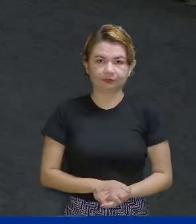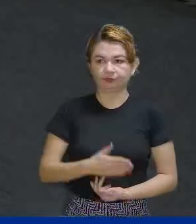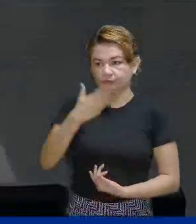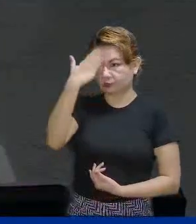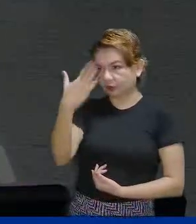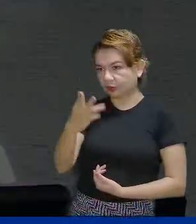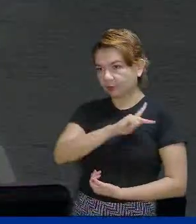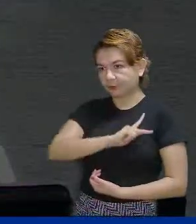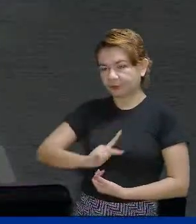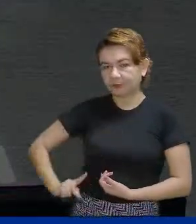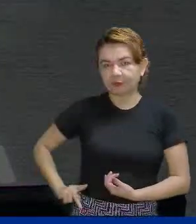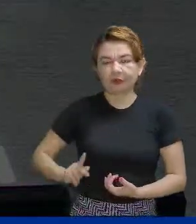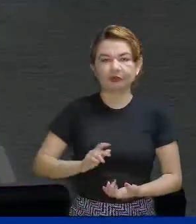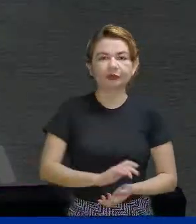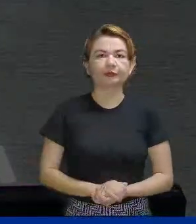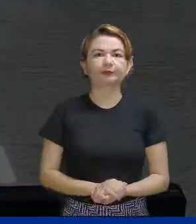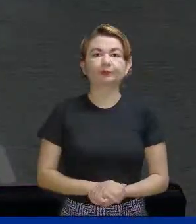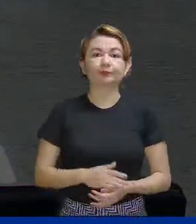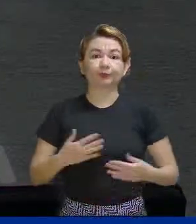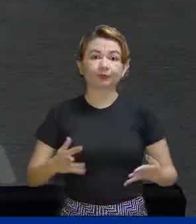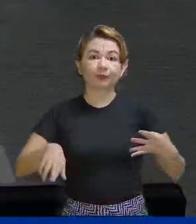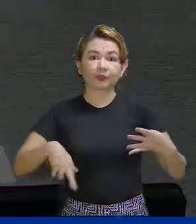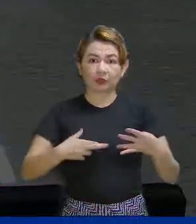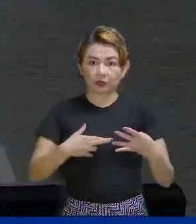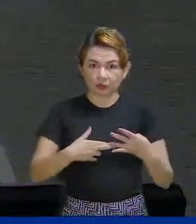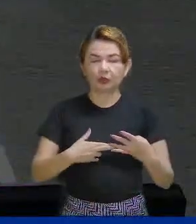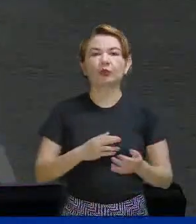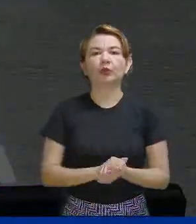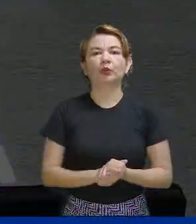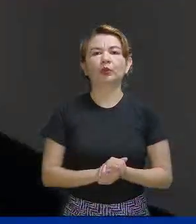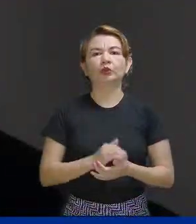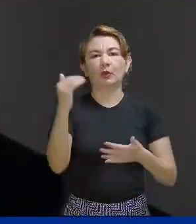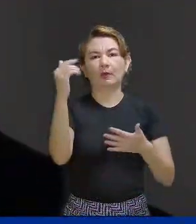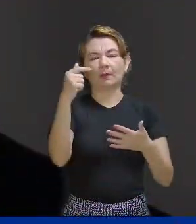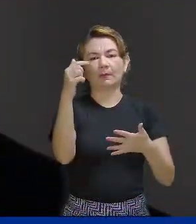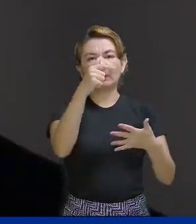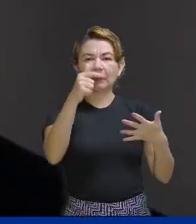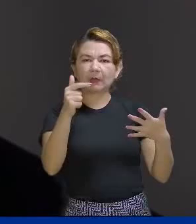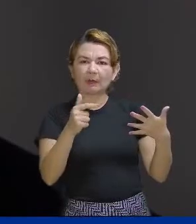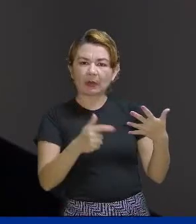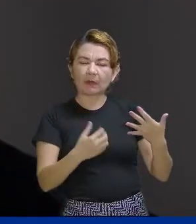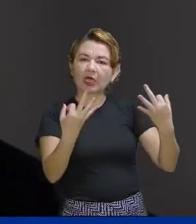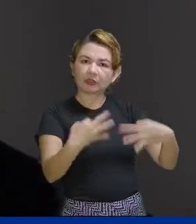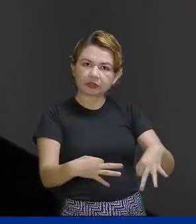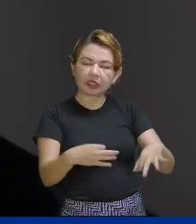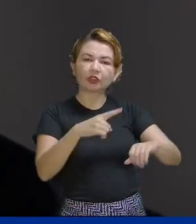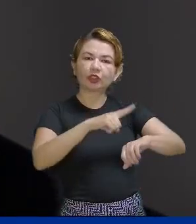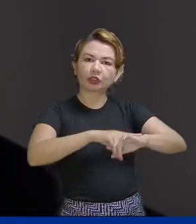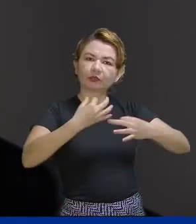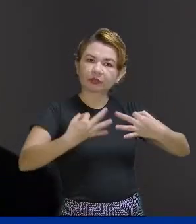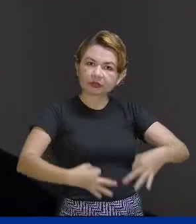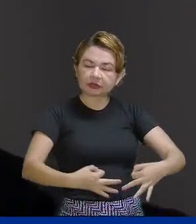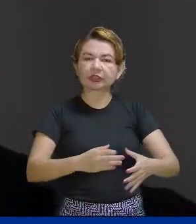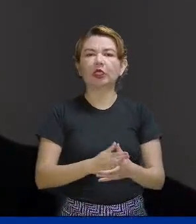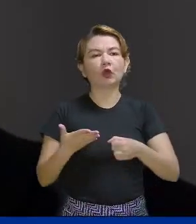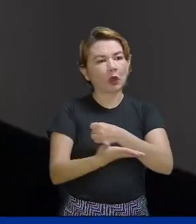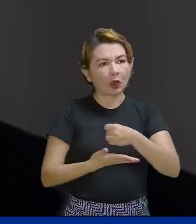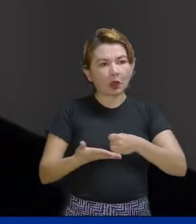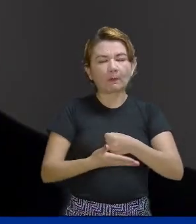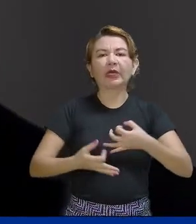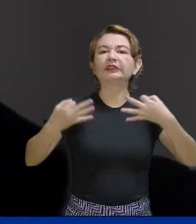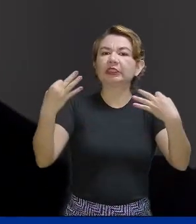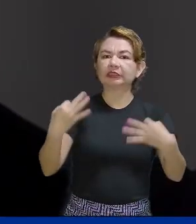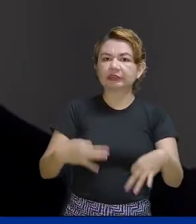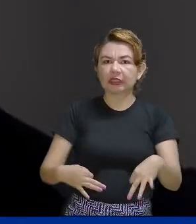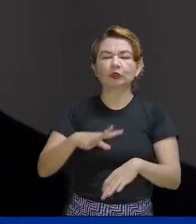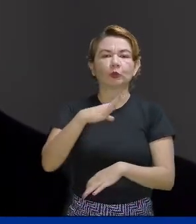Obrigado, senhor presidente. Senhor presidente, o recurso preenche o requisito de admissibilidade, sendo tempestivo e Em devidamente ambiente virtual, o fundamentado, juiz Valdo devendo